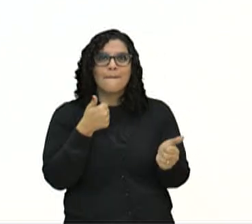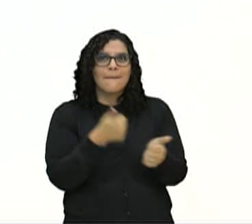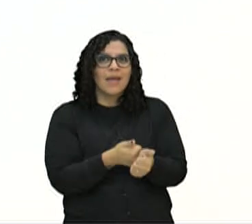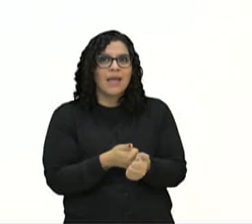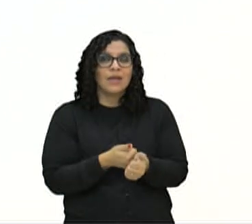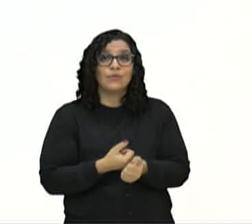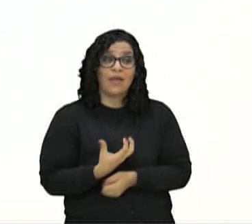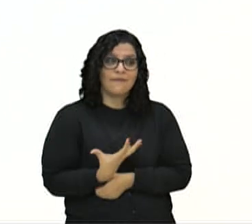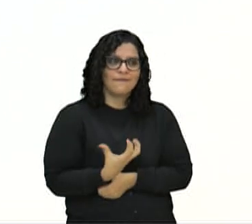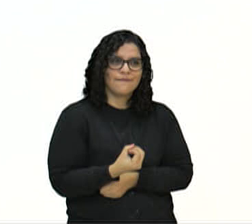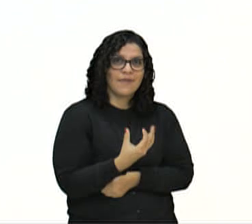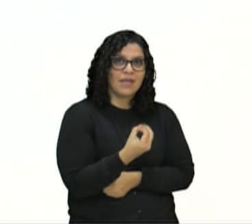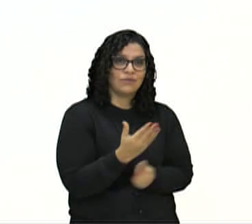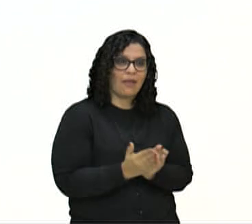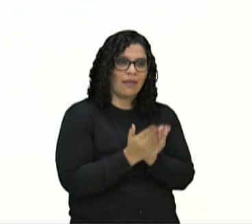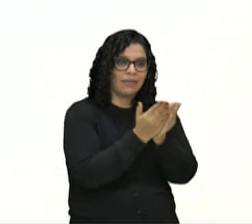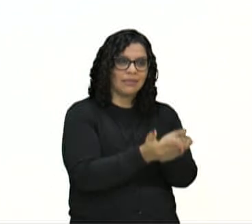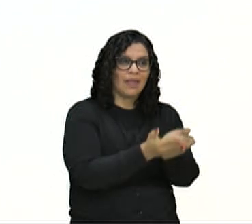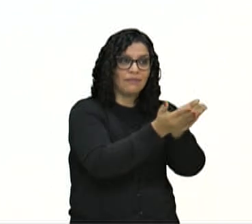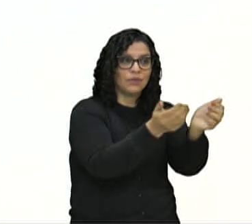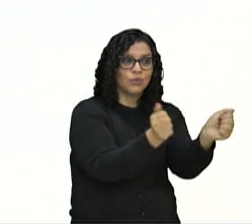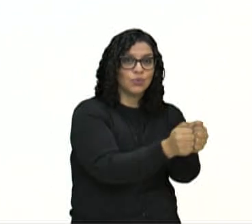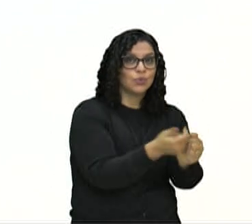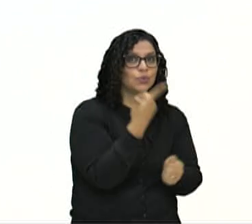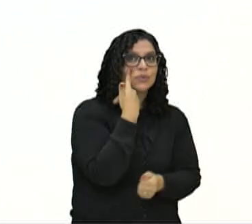para Londres a bordo de um navio do pai.